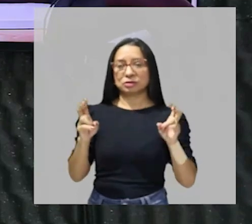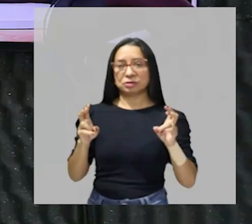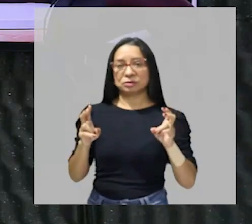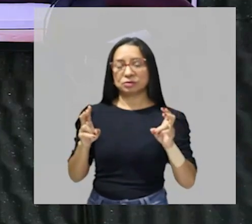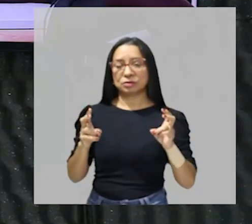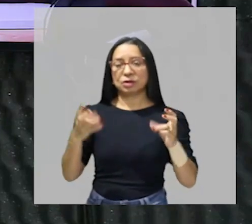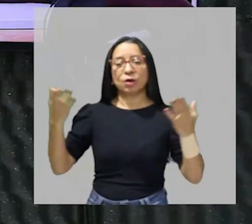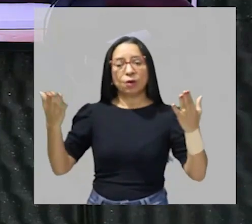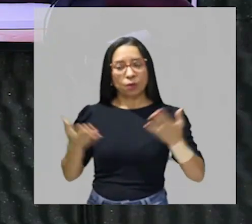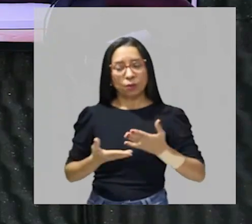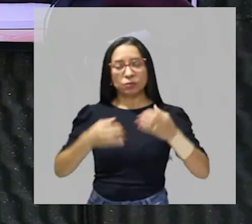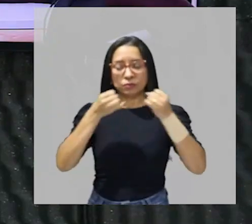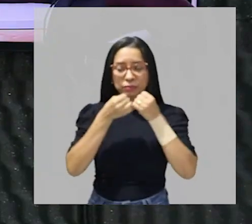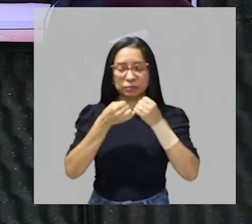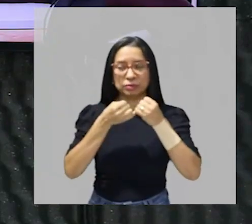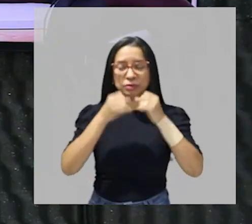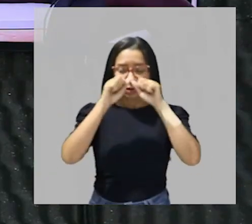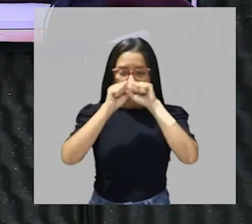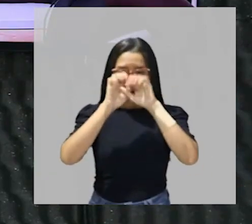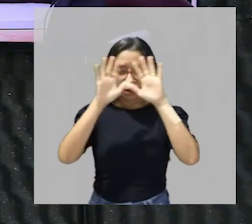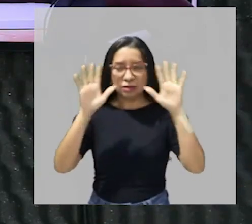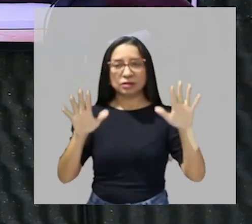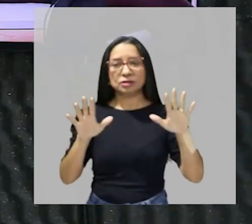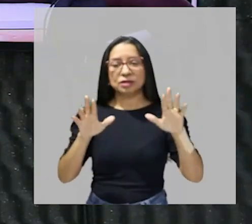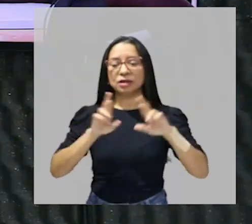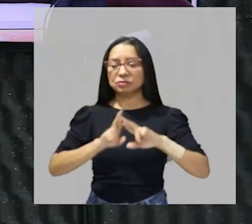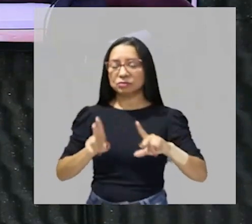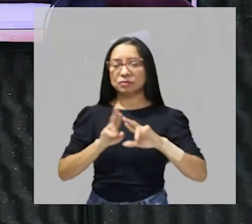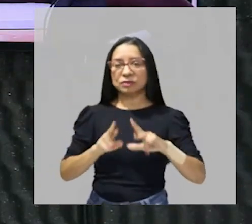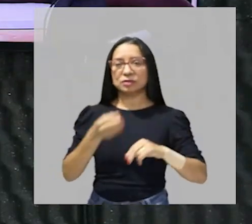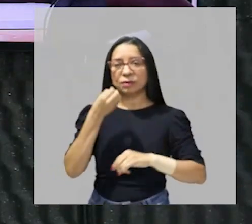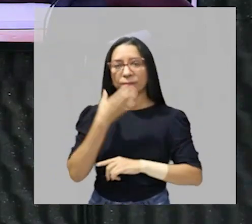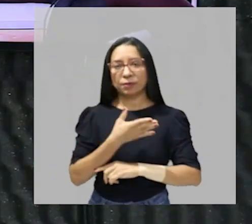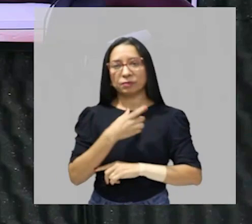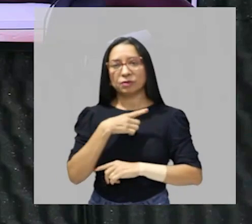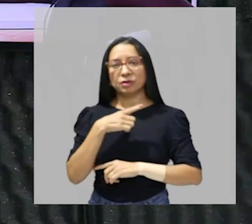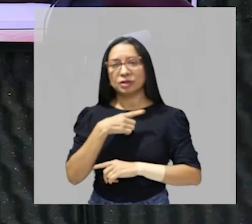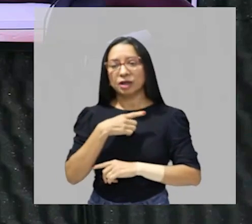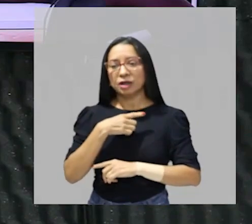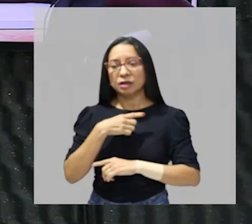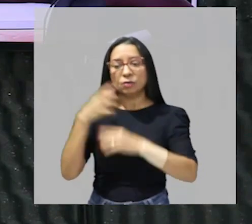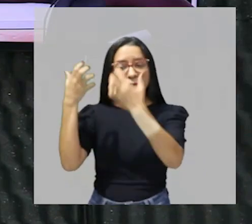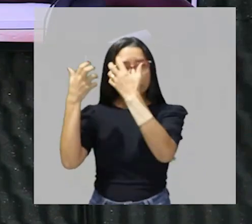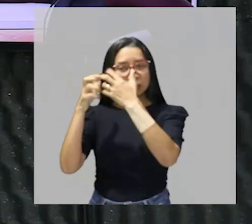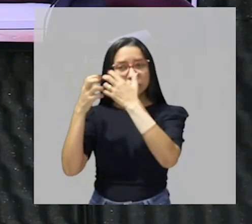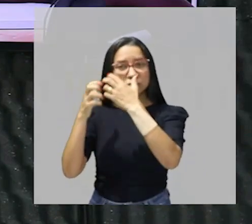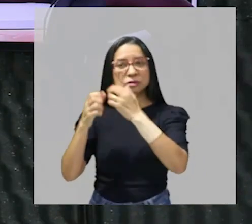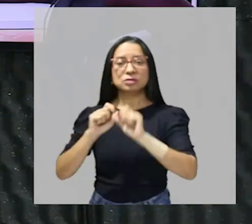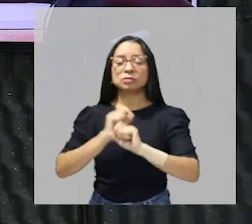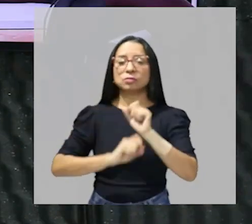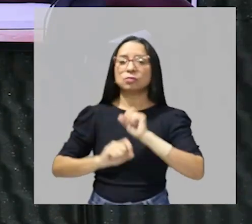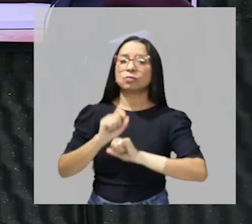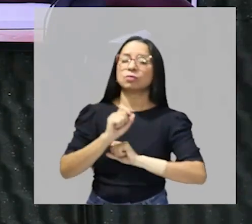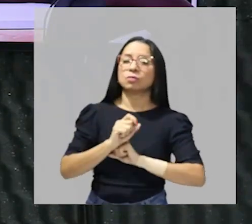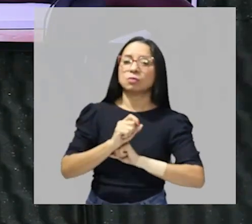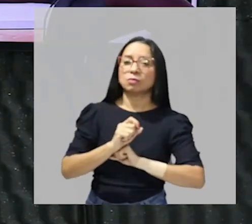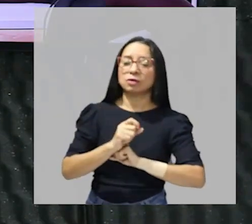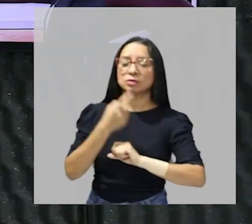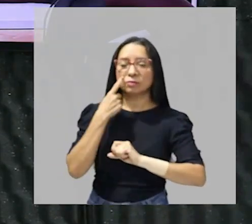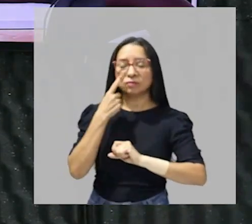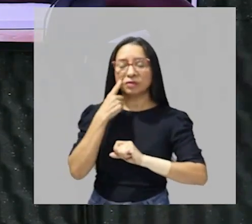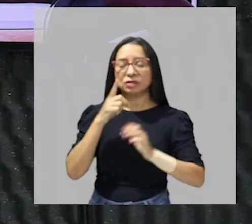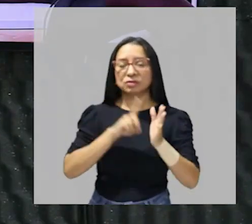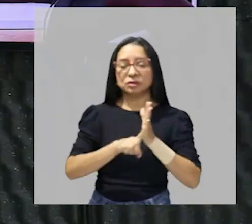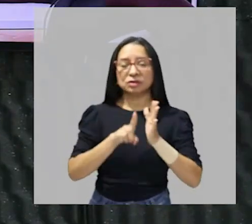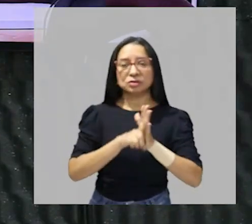diferenciação bem bacana, e fazer com que vocês tenham a cabeça, o raciocínio, quando vocês se depararem com uma questão que